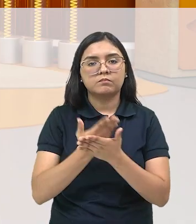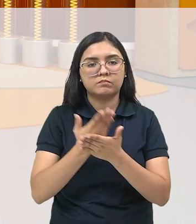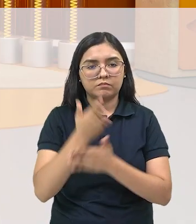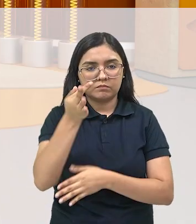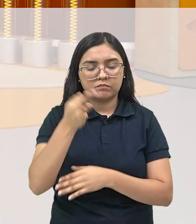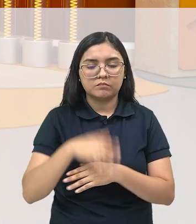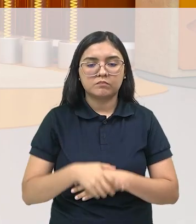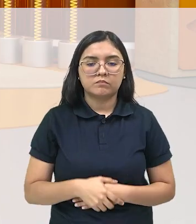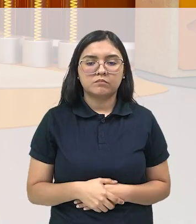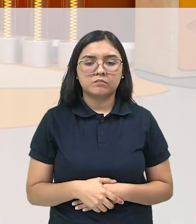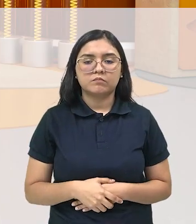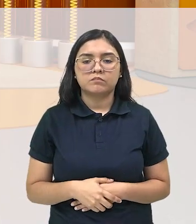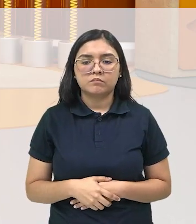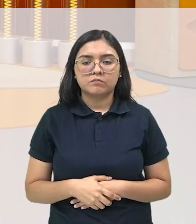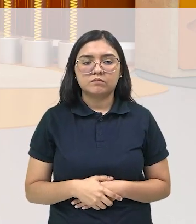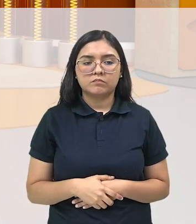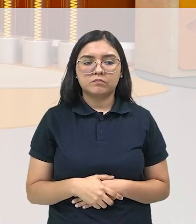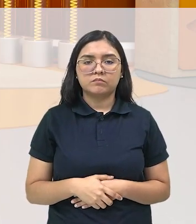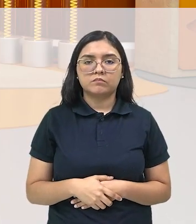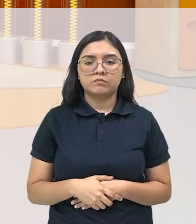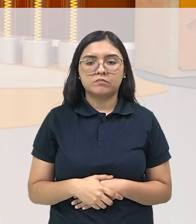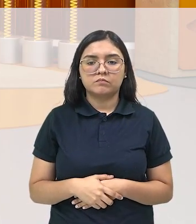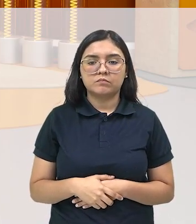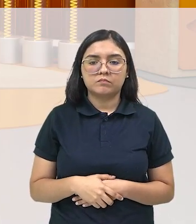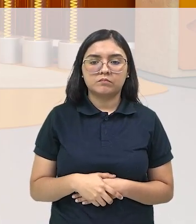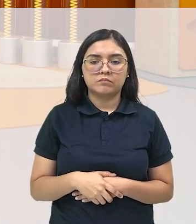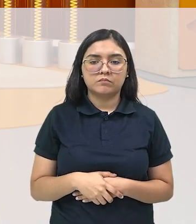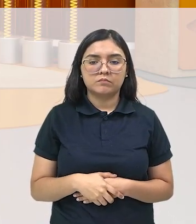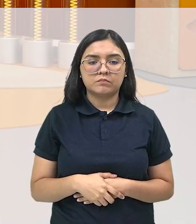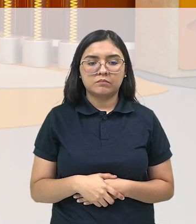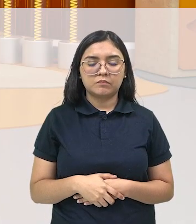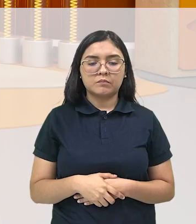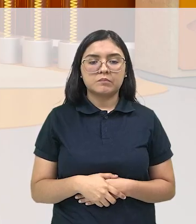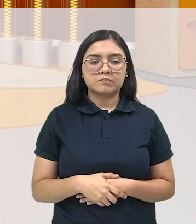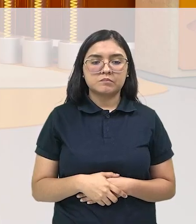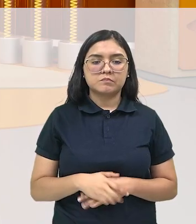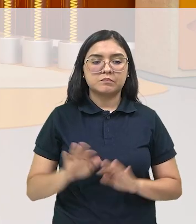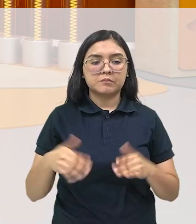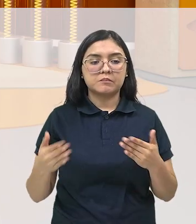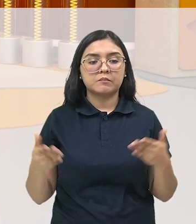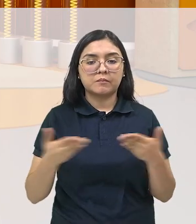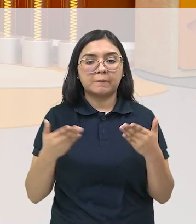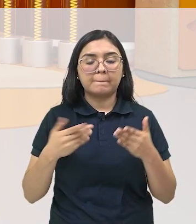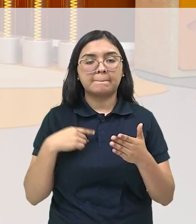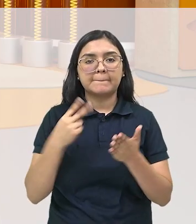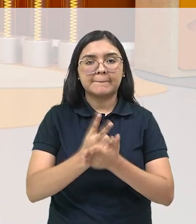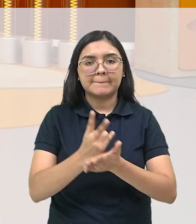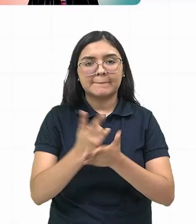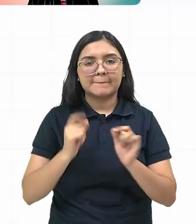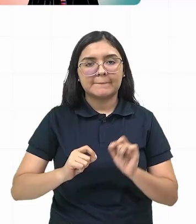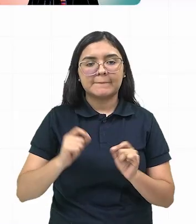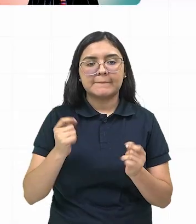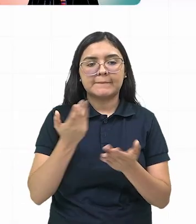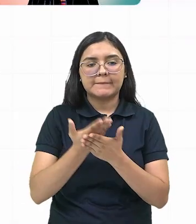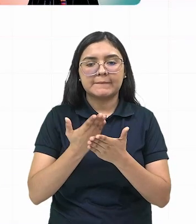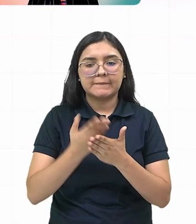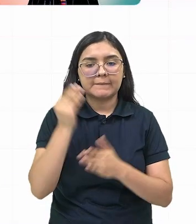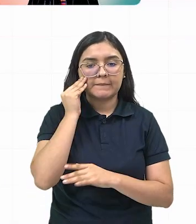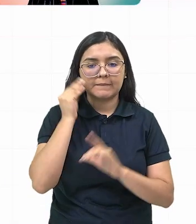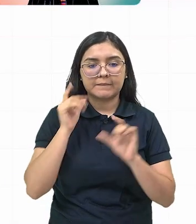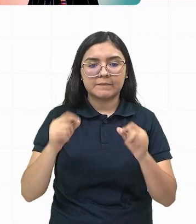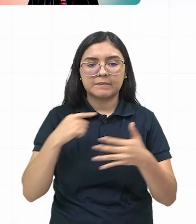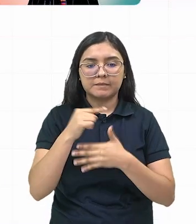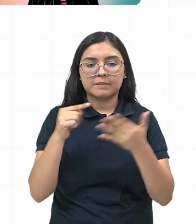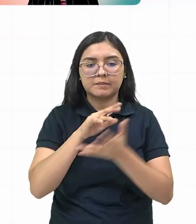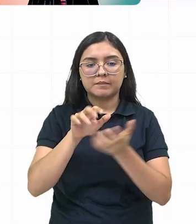estudar em breve aí na carreira escolar de vocês. Pessoal, vamos continuar a nossa aula verificando